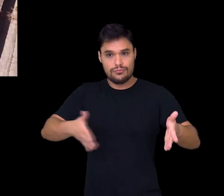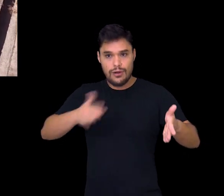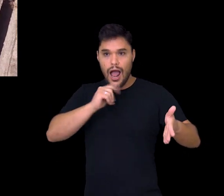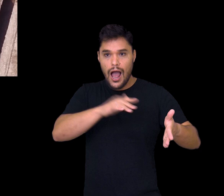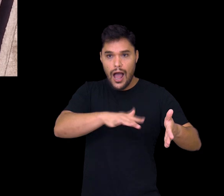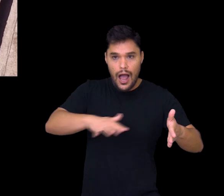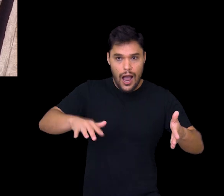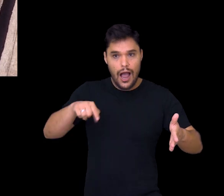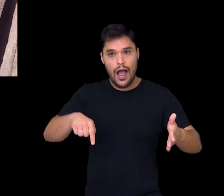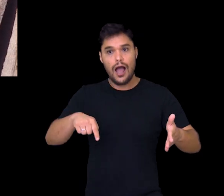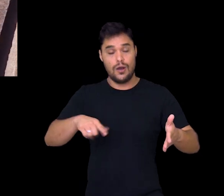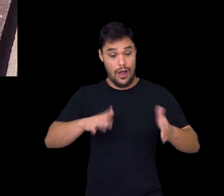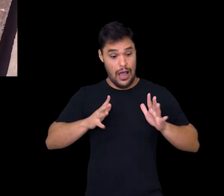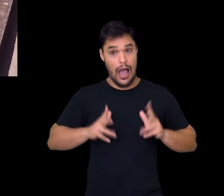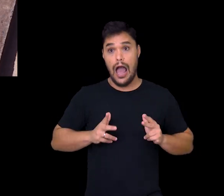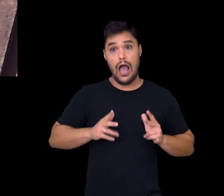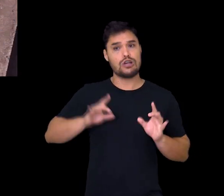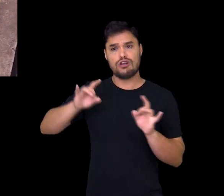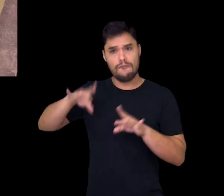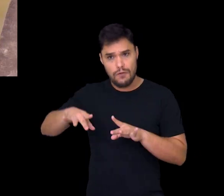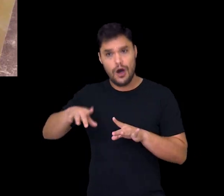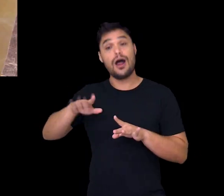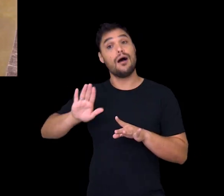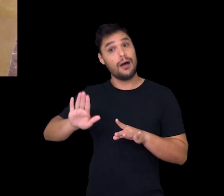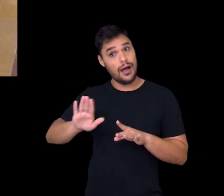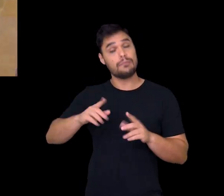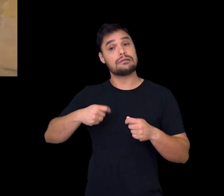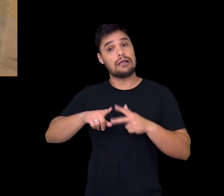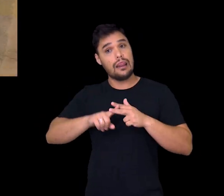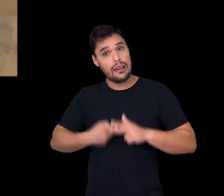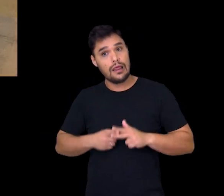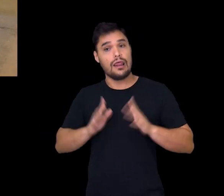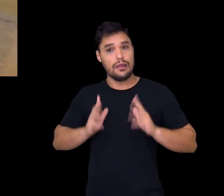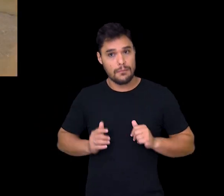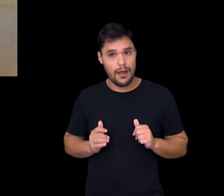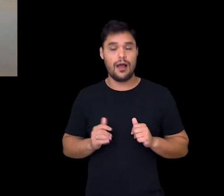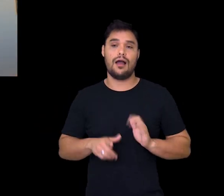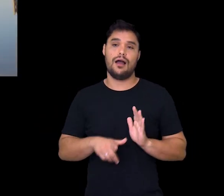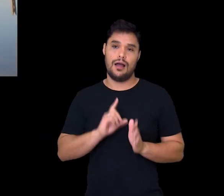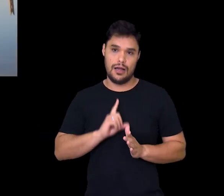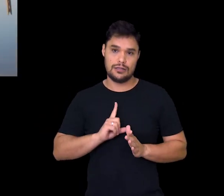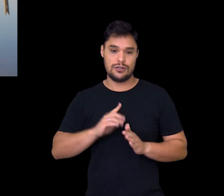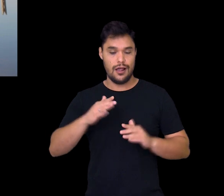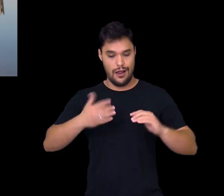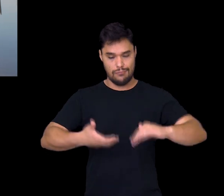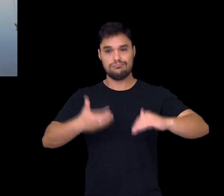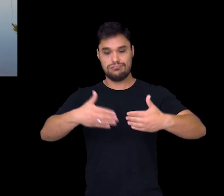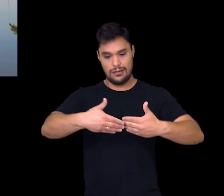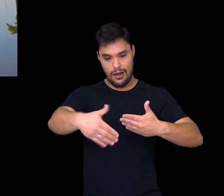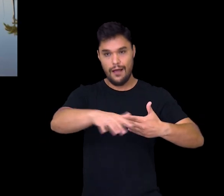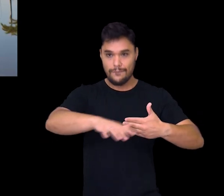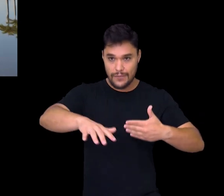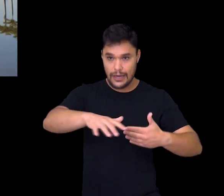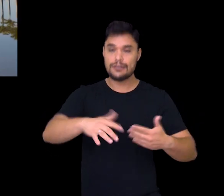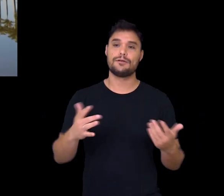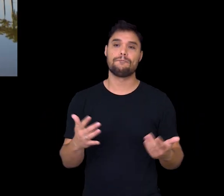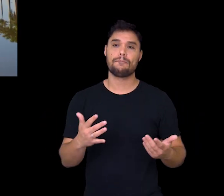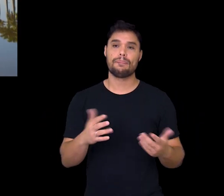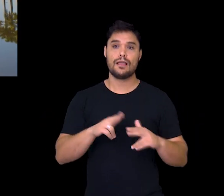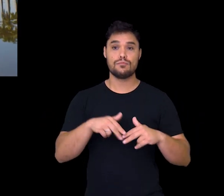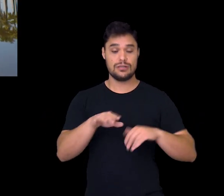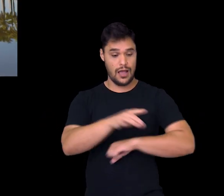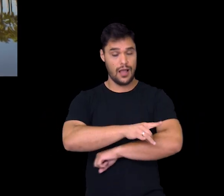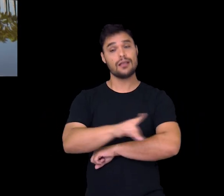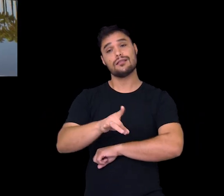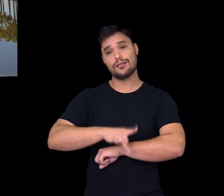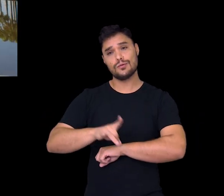jogar fora e trocar. Tudo isso, o espelho d'água que tem aqui, né? Que é fantástico, que completa a arquitetura, faz com que a arquitetura fique mais